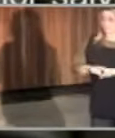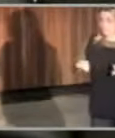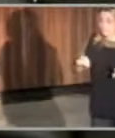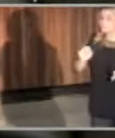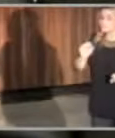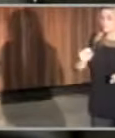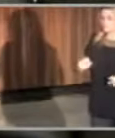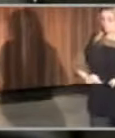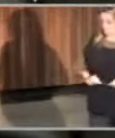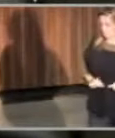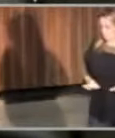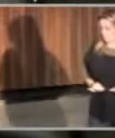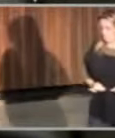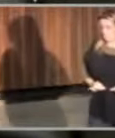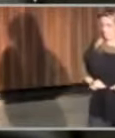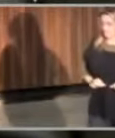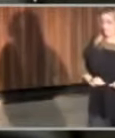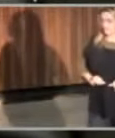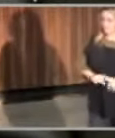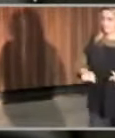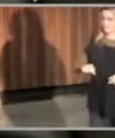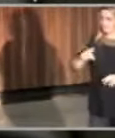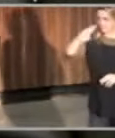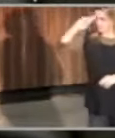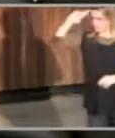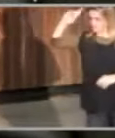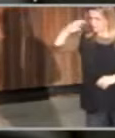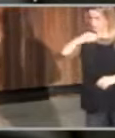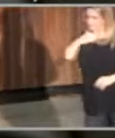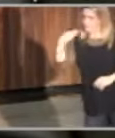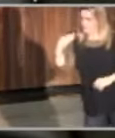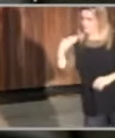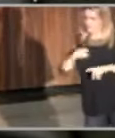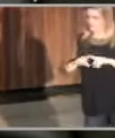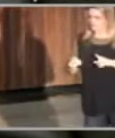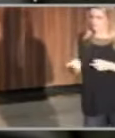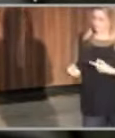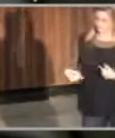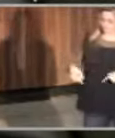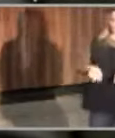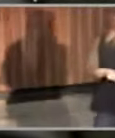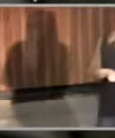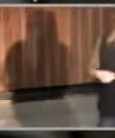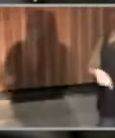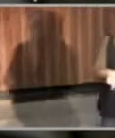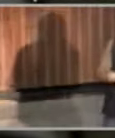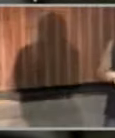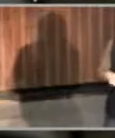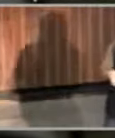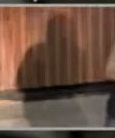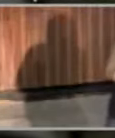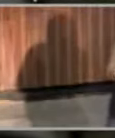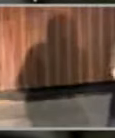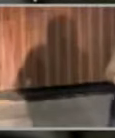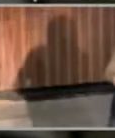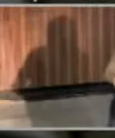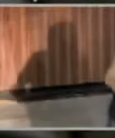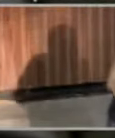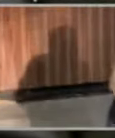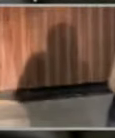escravidão. Mas quando o líder morria, eles voltavam a viver como antes e se tornavam ainda piores